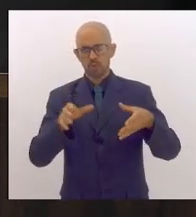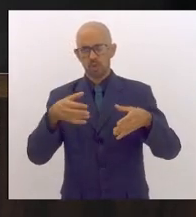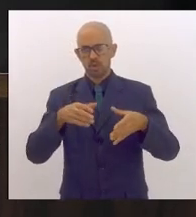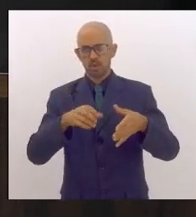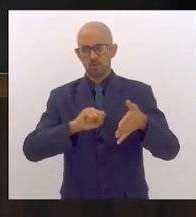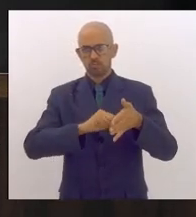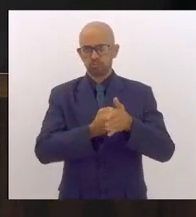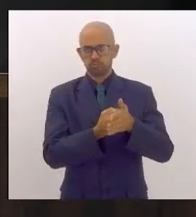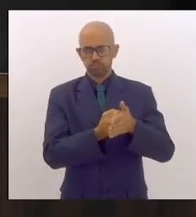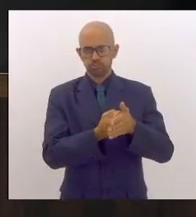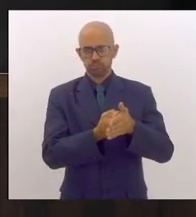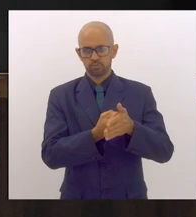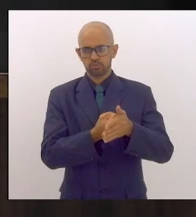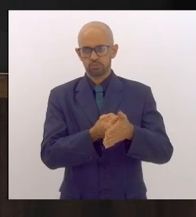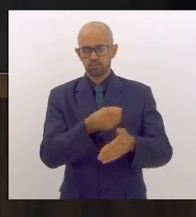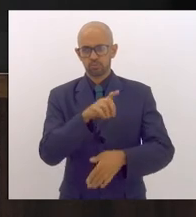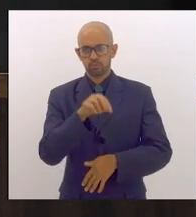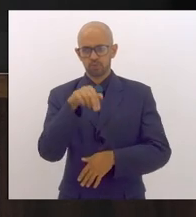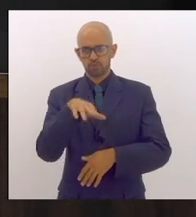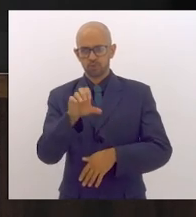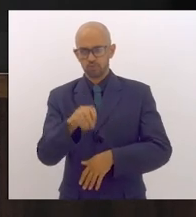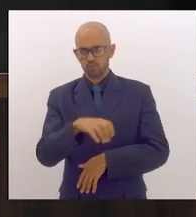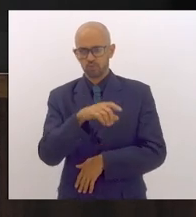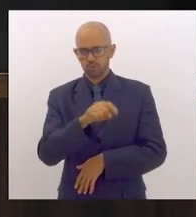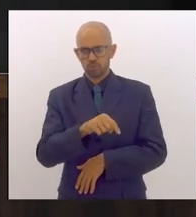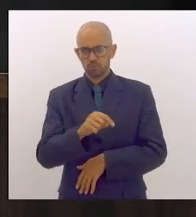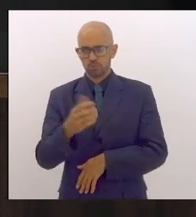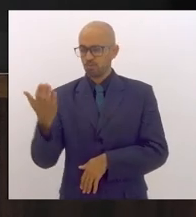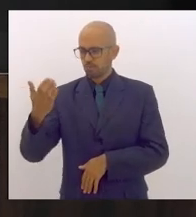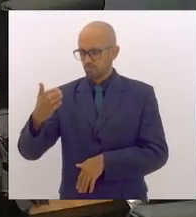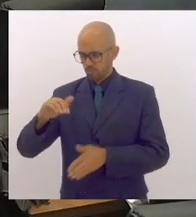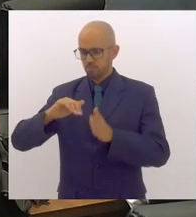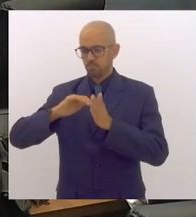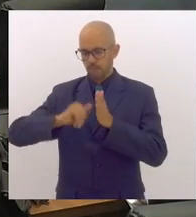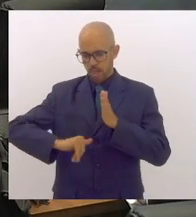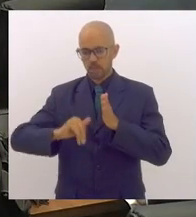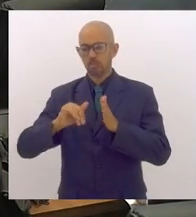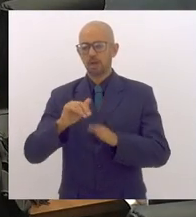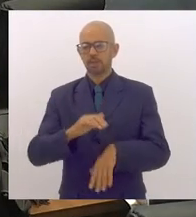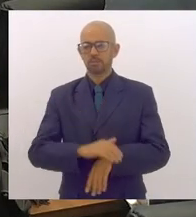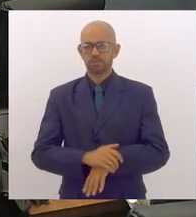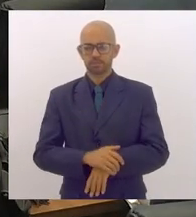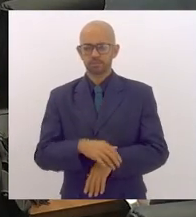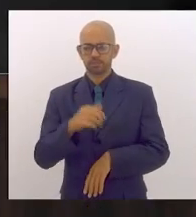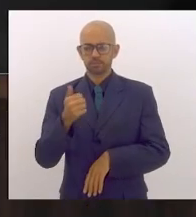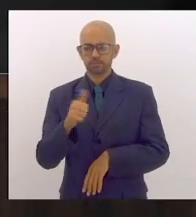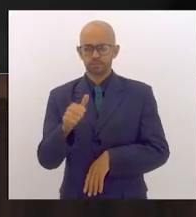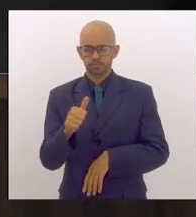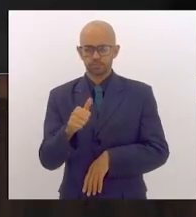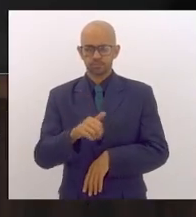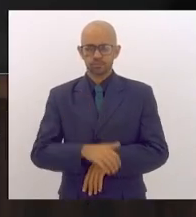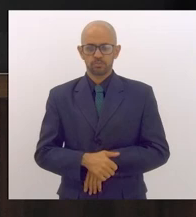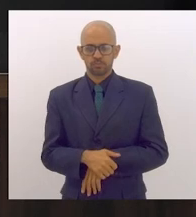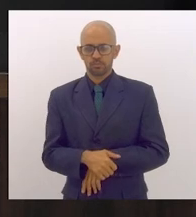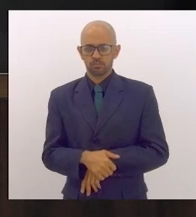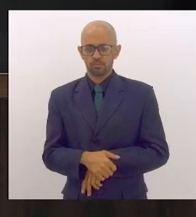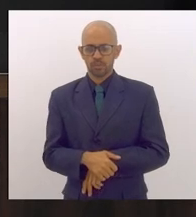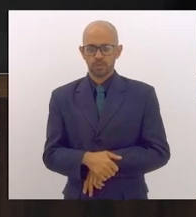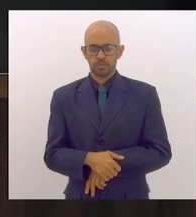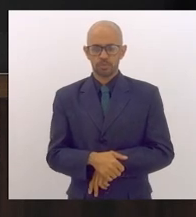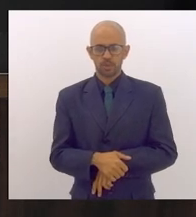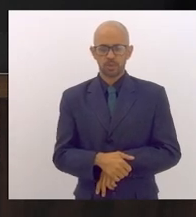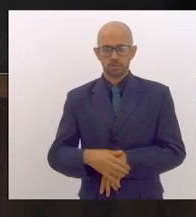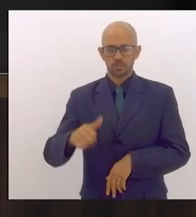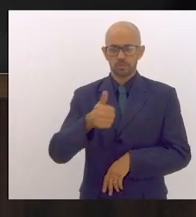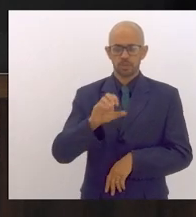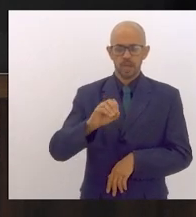parecer, nobre deputado Marcelo Dino. Pela derrubada, senhor presidente. Vamos ao 11º da pauta, veto total aposto ao projeto de